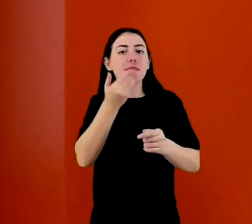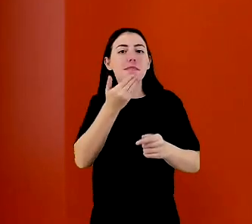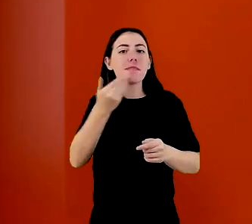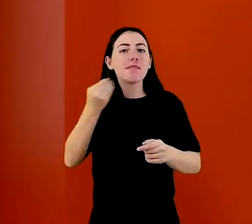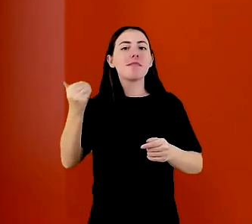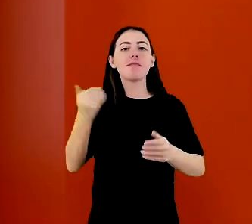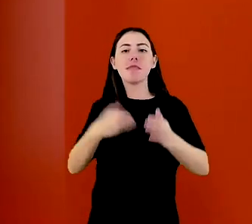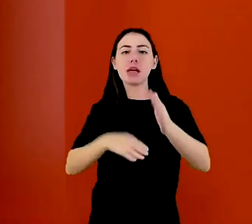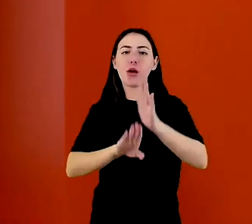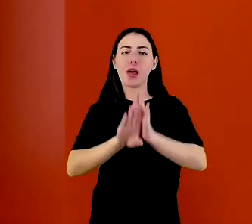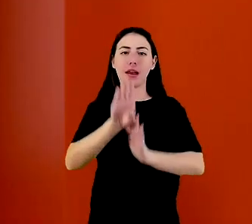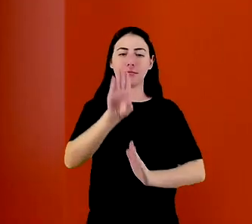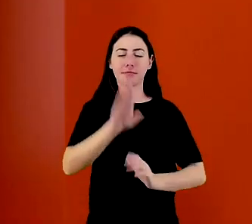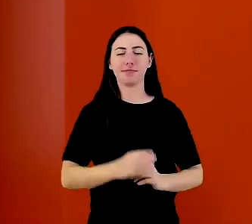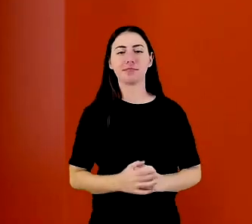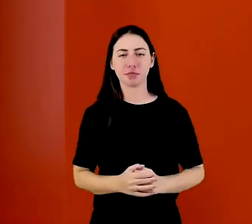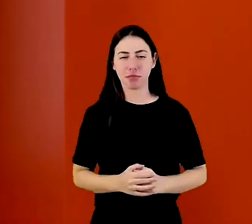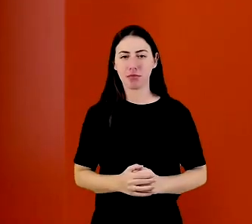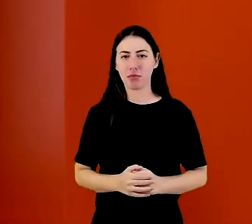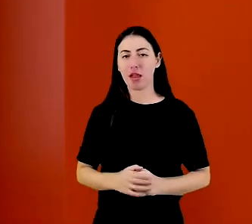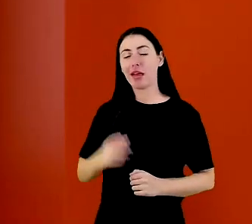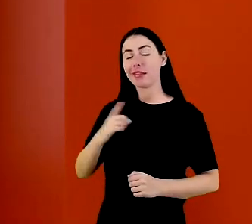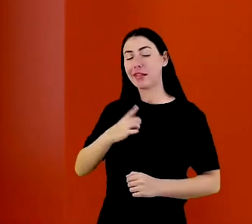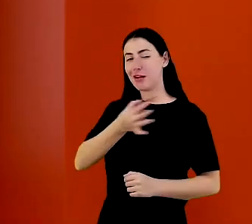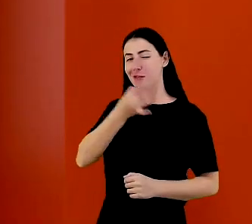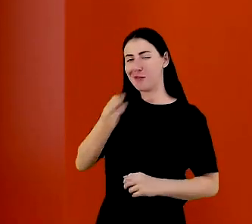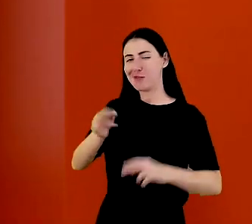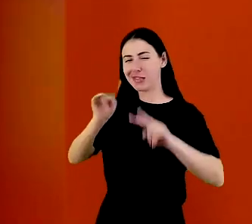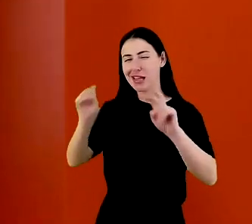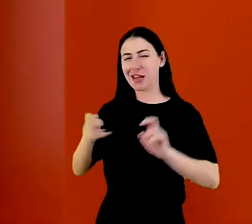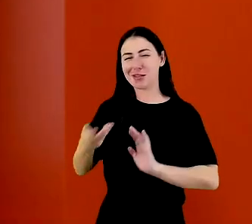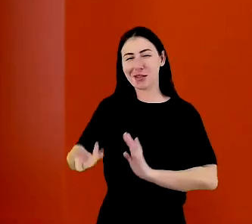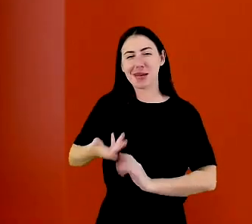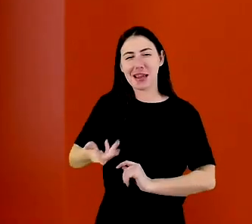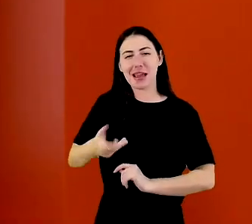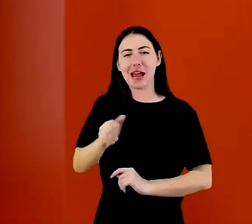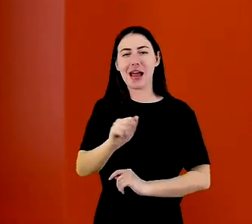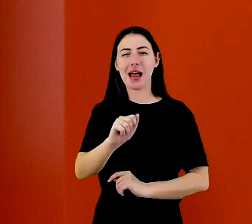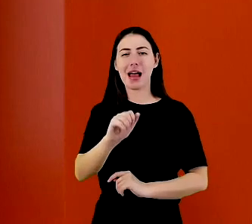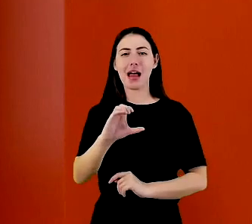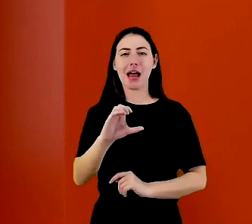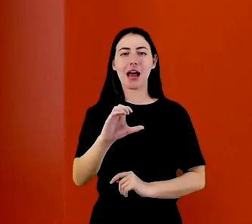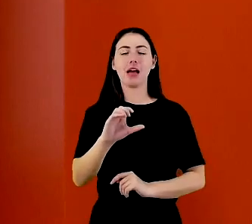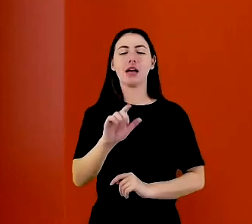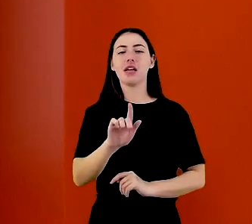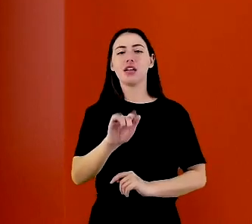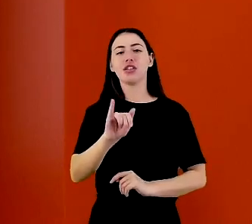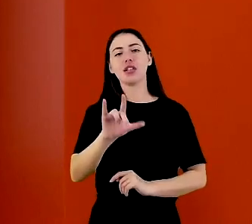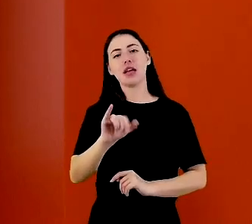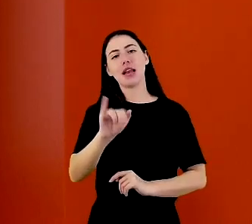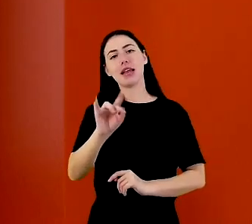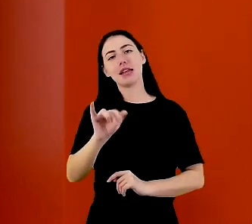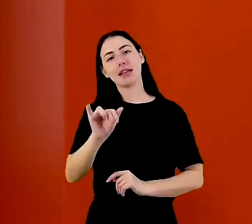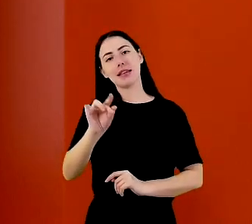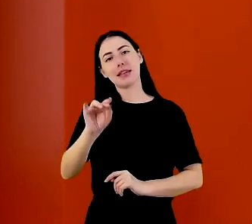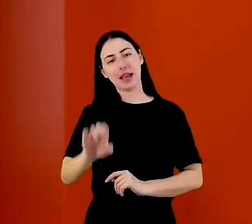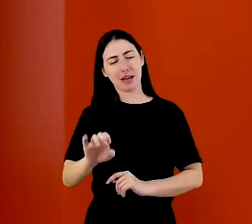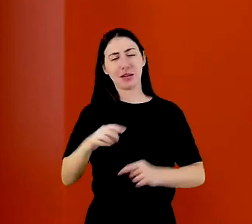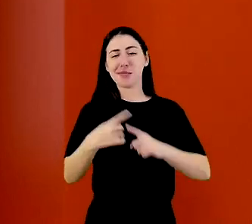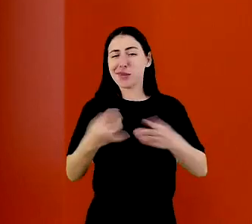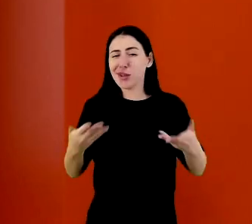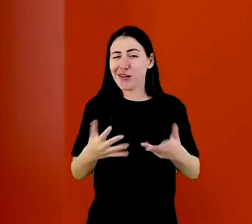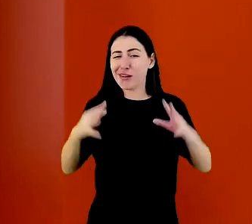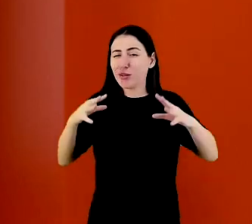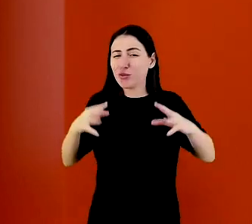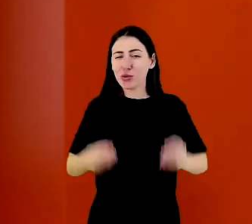questão de agilidade. E, de fato, a gente entende hoje... Tudo é muito rápido, até porque, como vocês falaram,